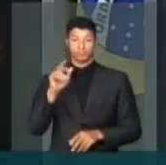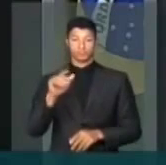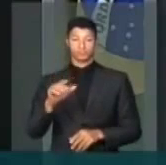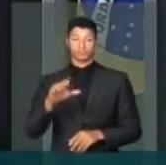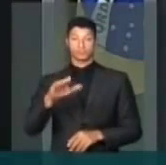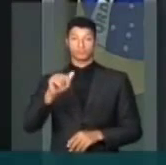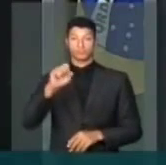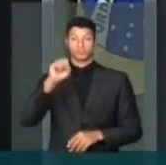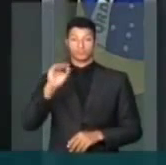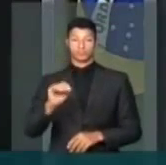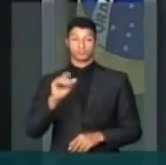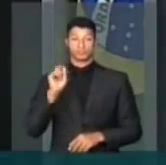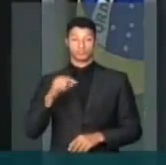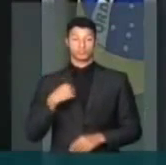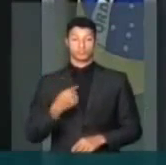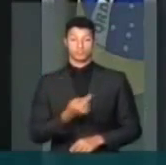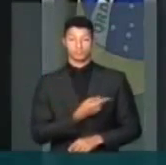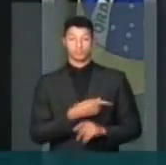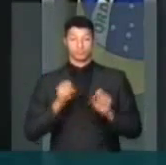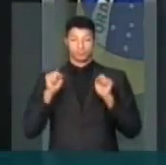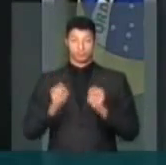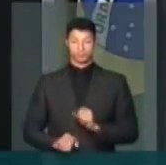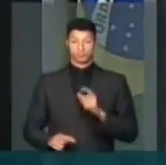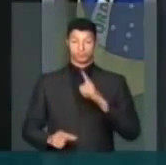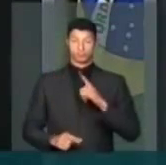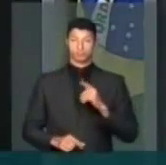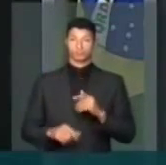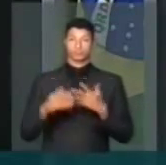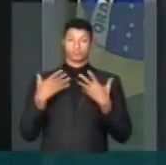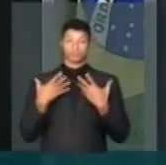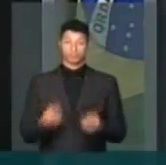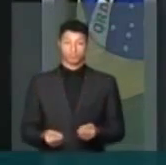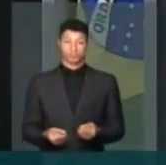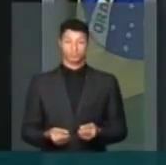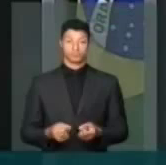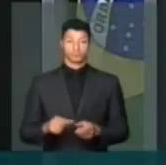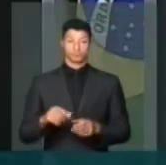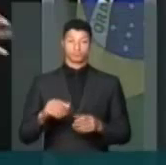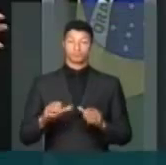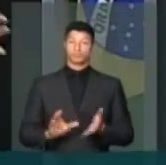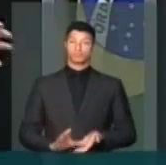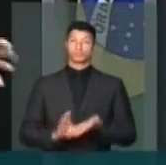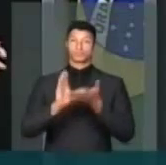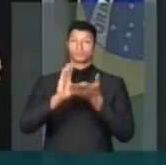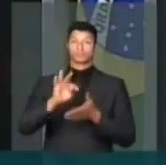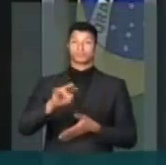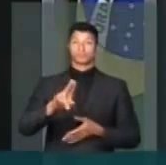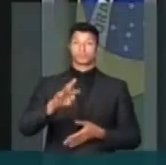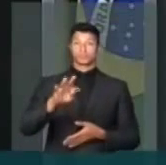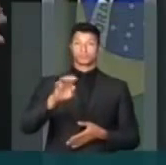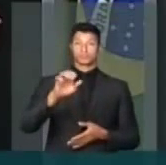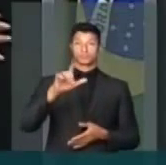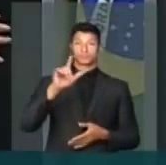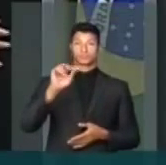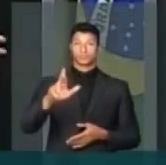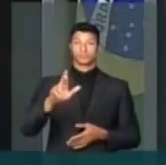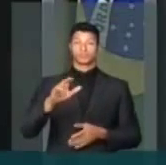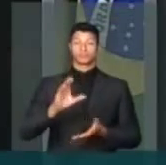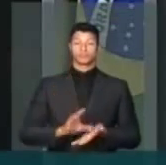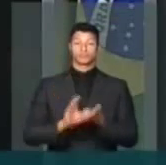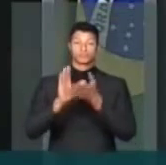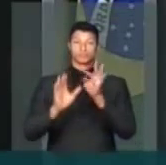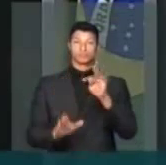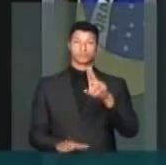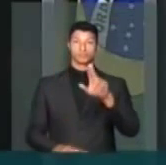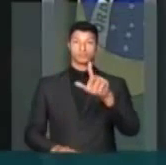o caso de nós podermos ter que acionar o Conselho Tutelar. O Conselho